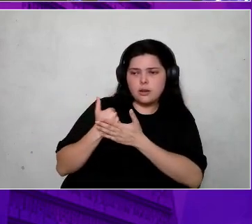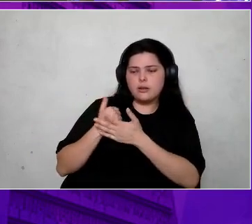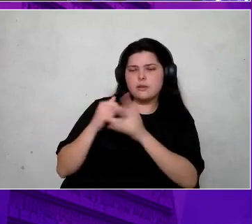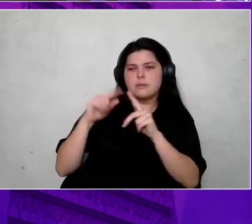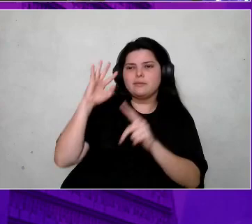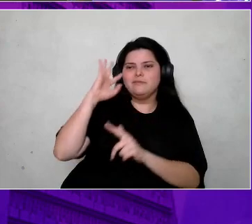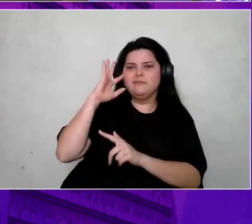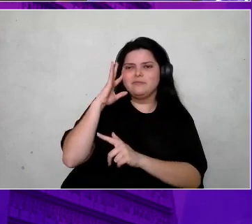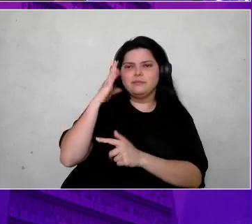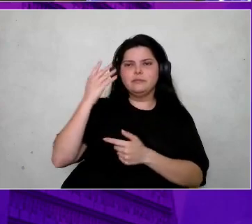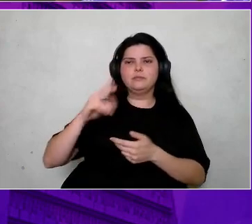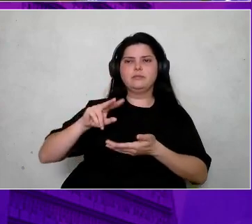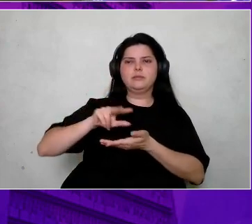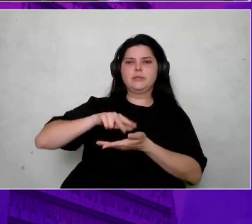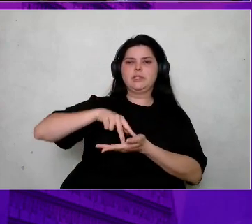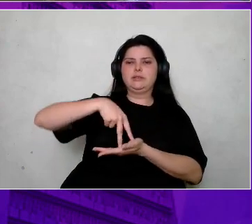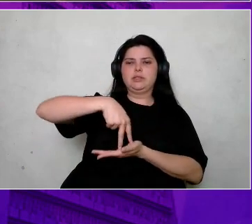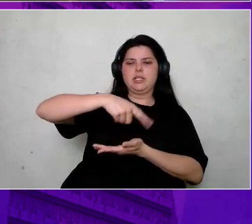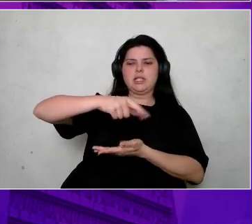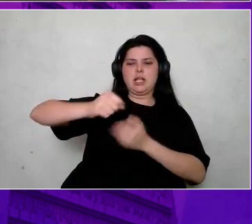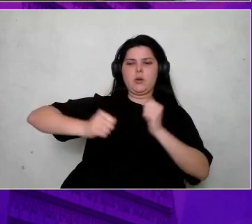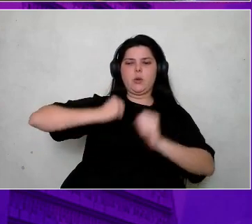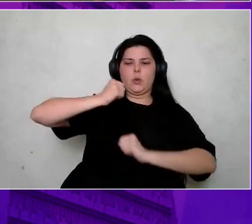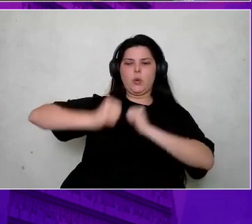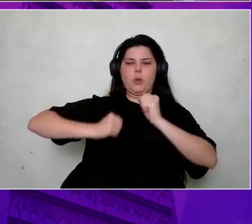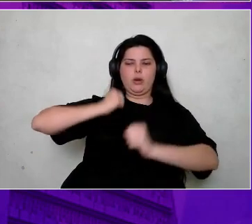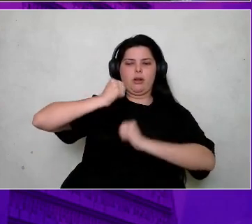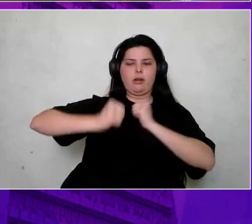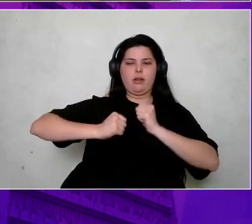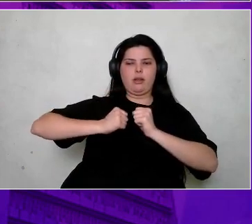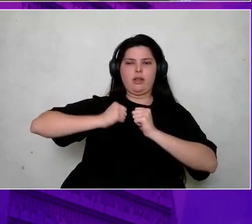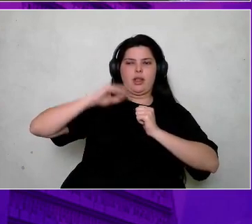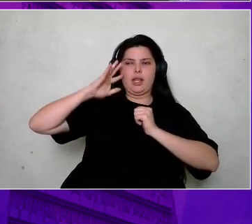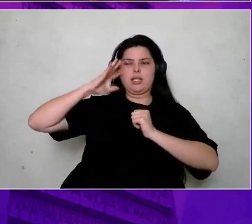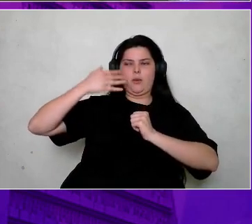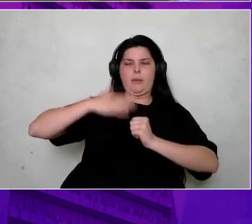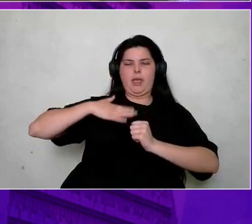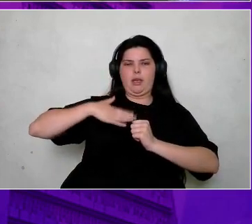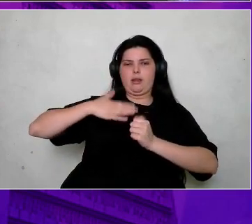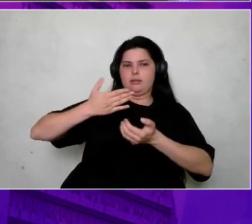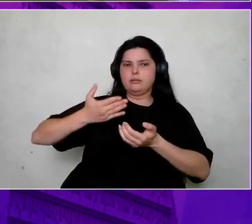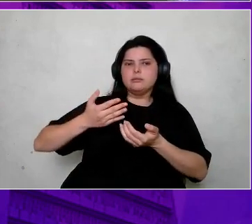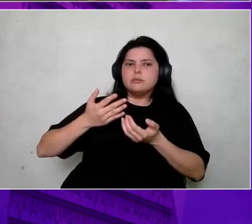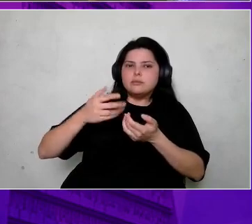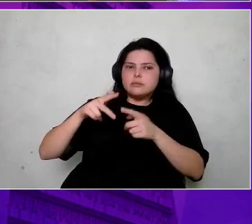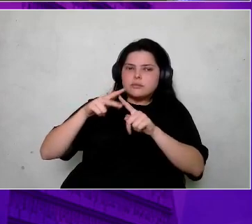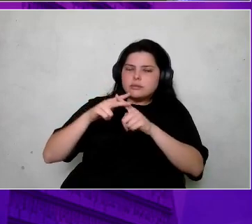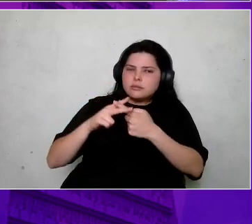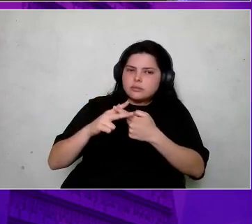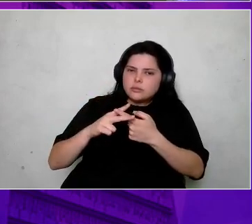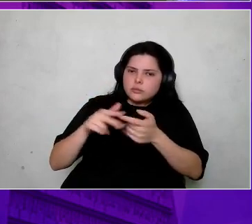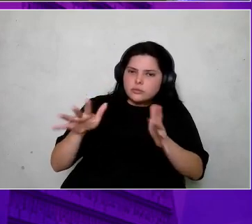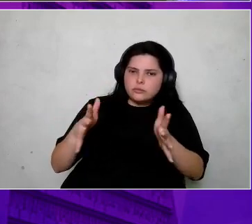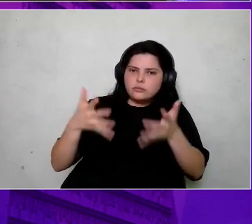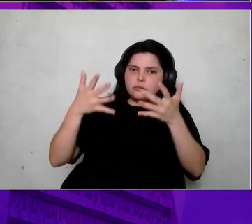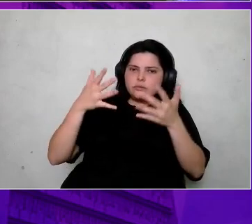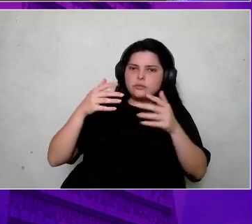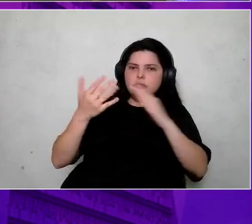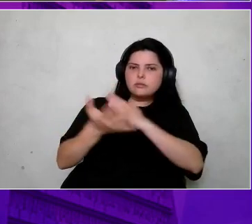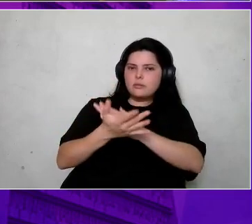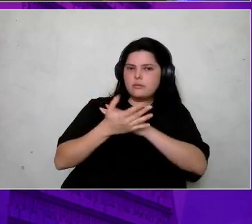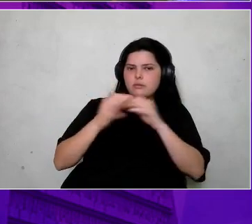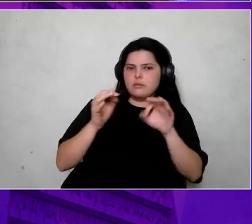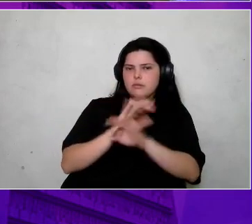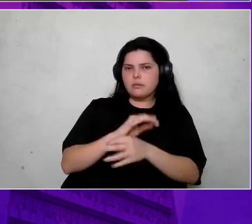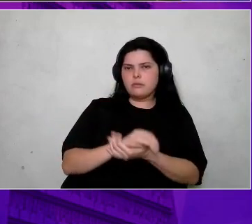levantar, sair, correr, ela continua sendo humana. A ferramenta ela vai só impulsionar, ela vai ajudar, mas ela não vai tomar